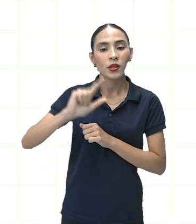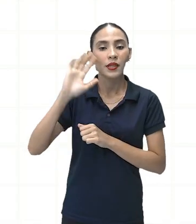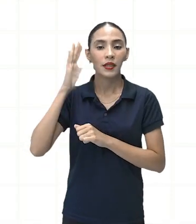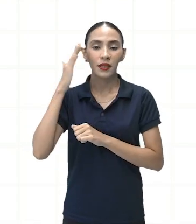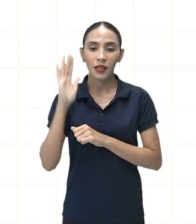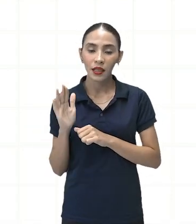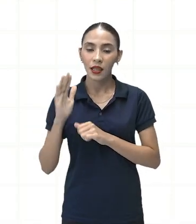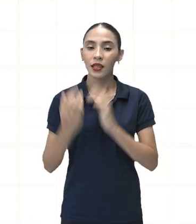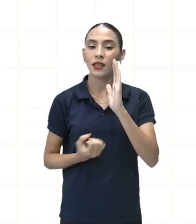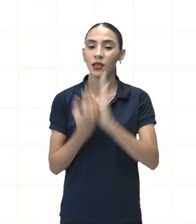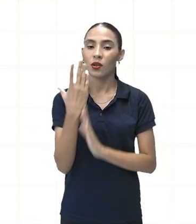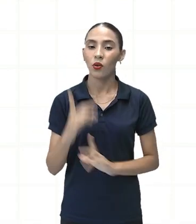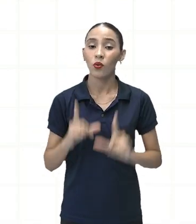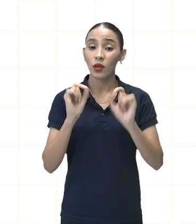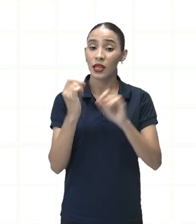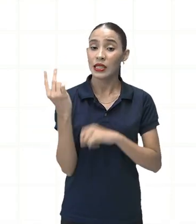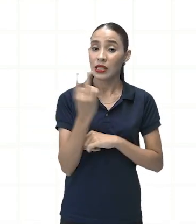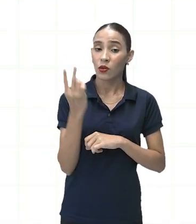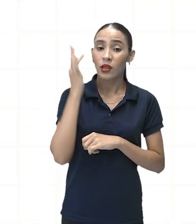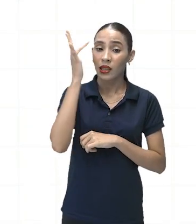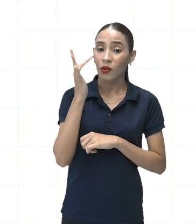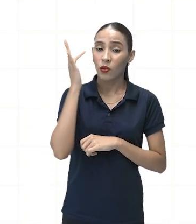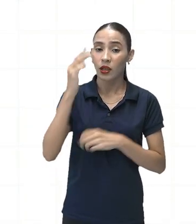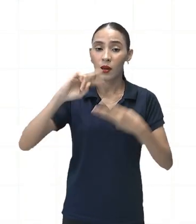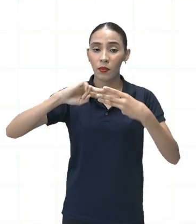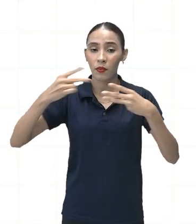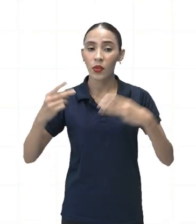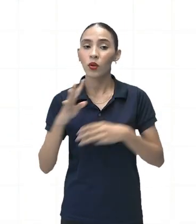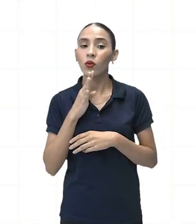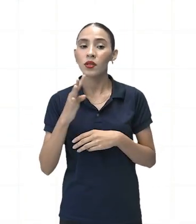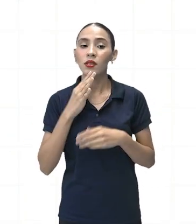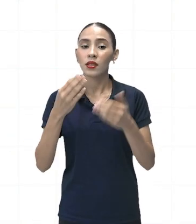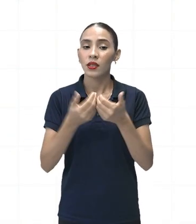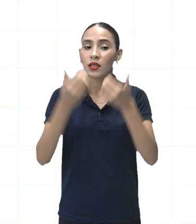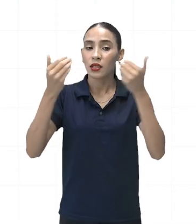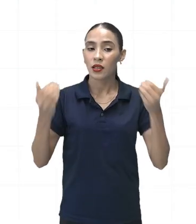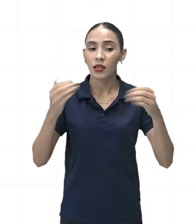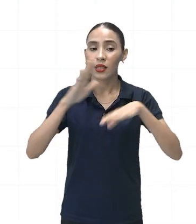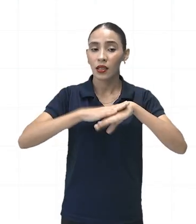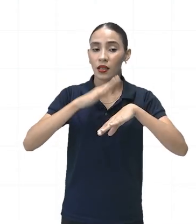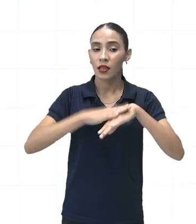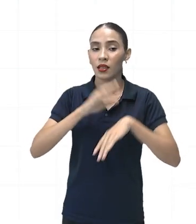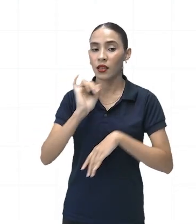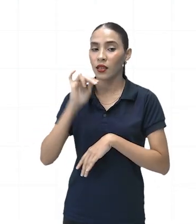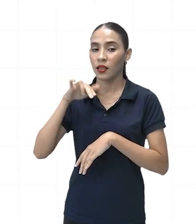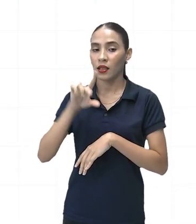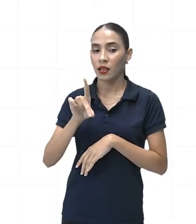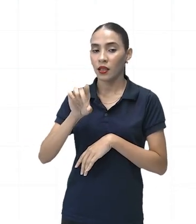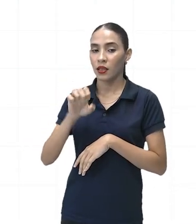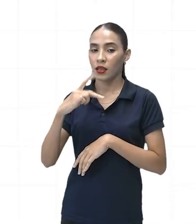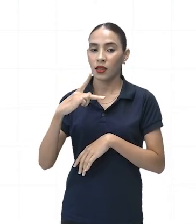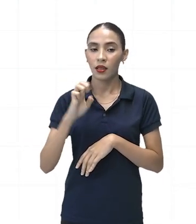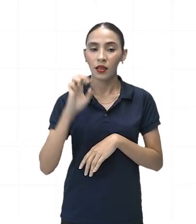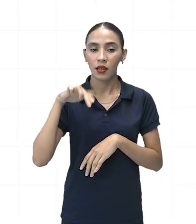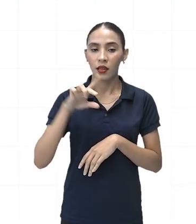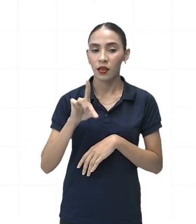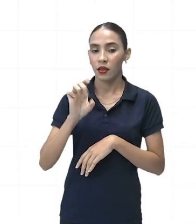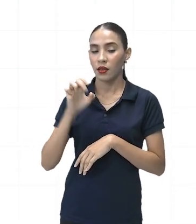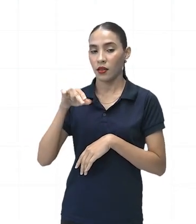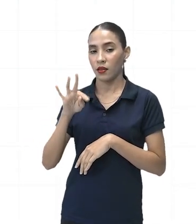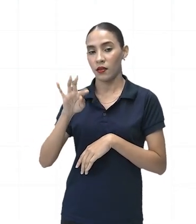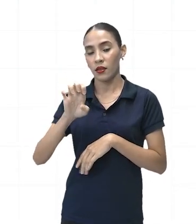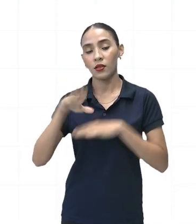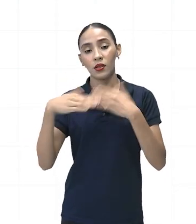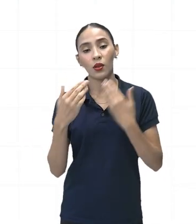isso, ele formulou a sua segunda lei de Mendel, conhecida como Lei da Segregação Independente. Para isso,